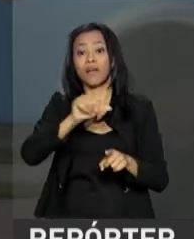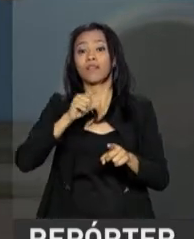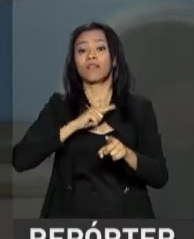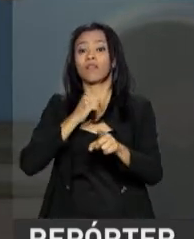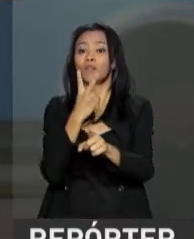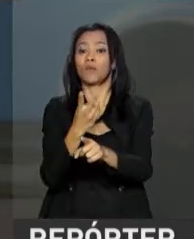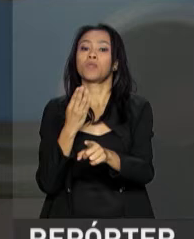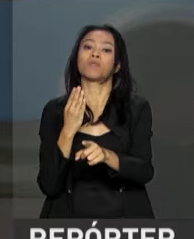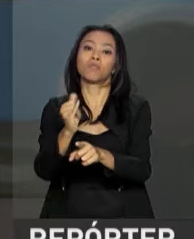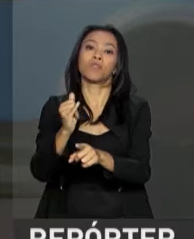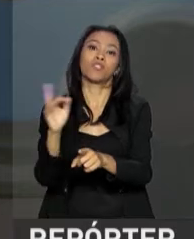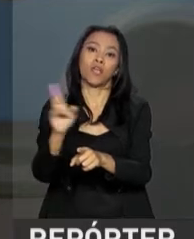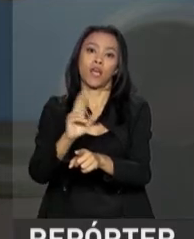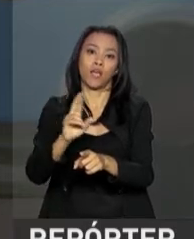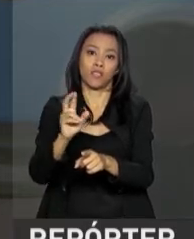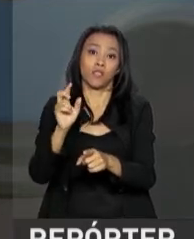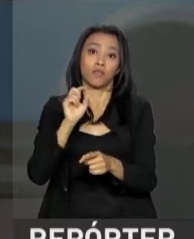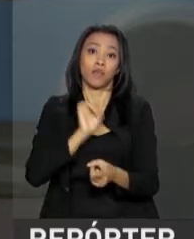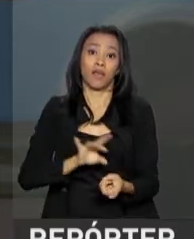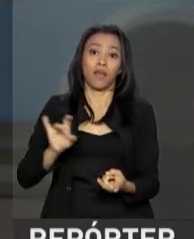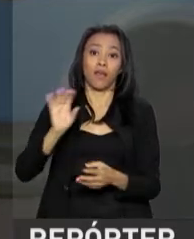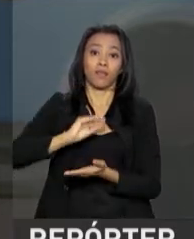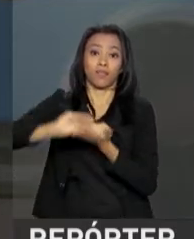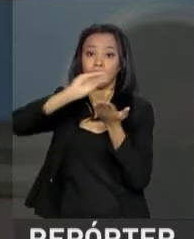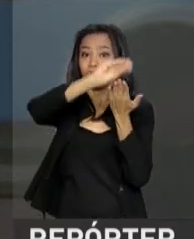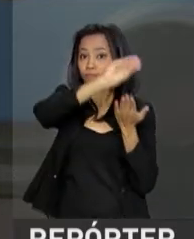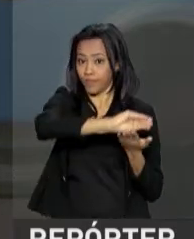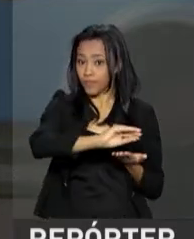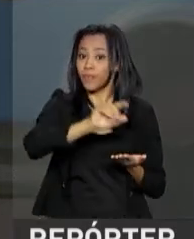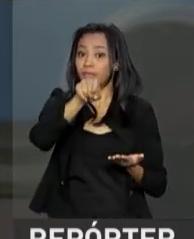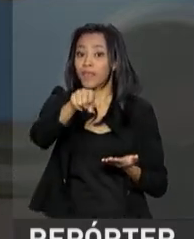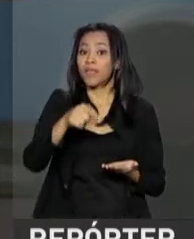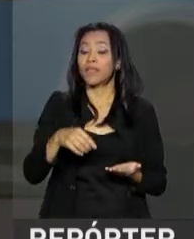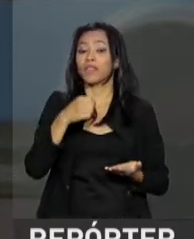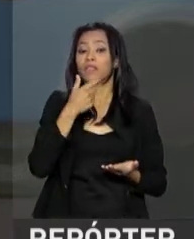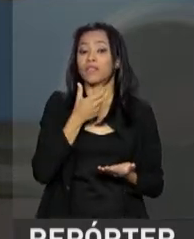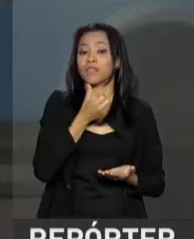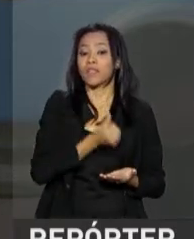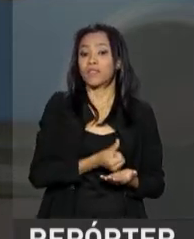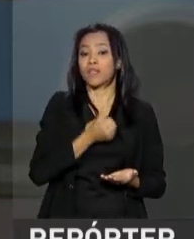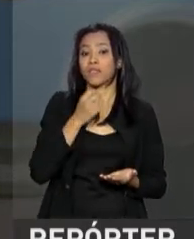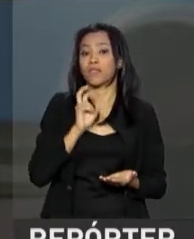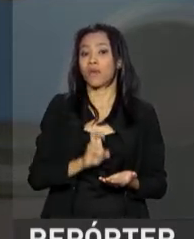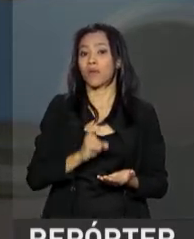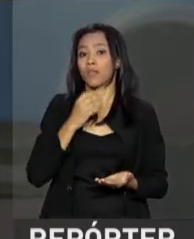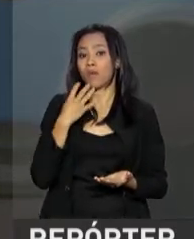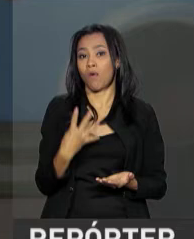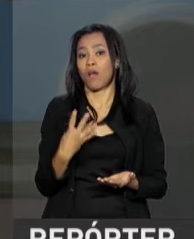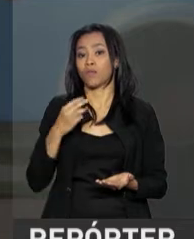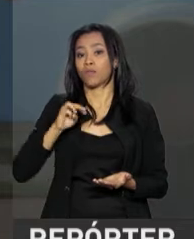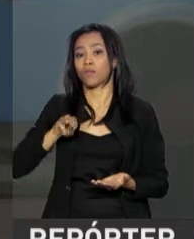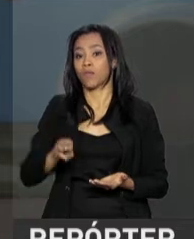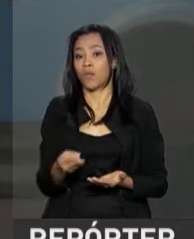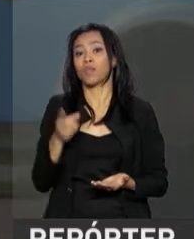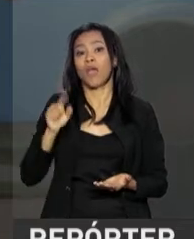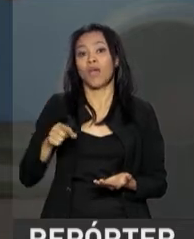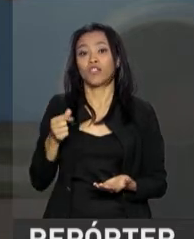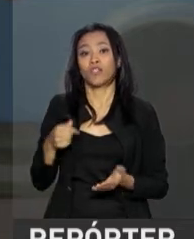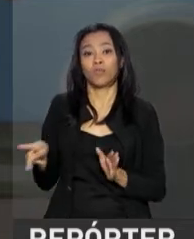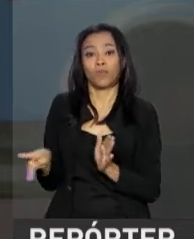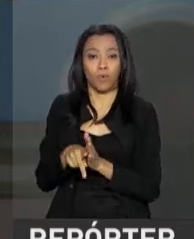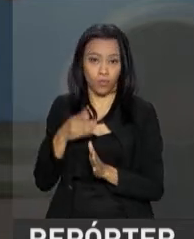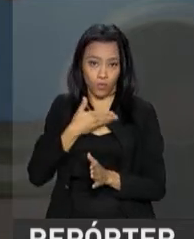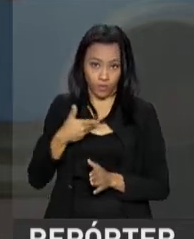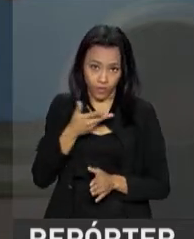terminais sendo que 654 milhões de reais virão dos cofres federais e os primeiros resultados